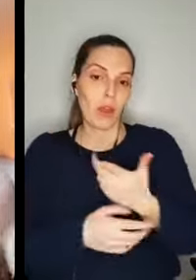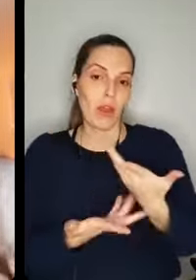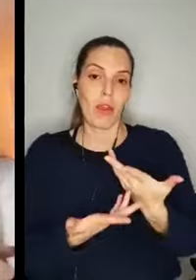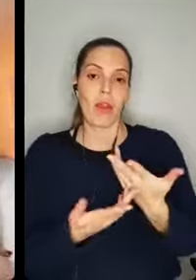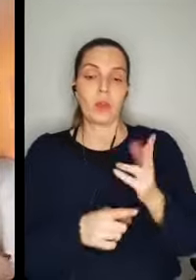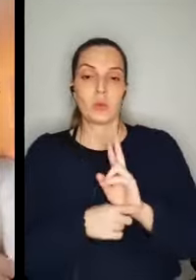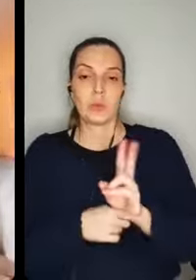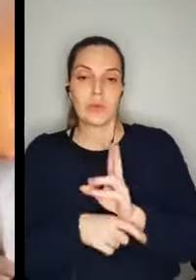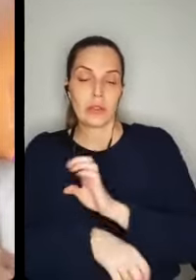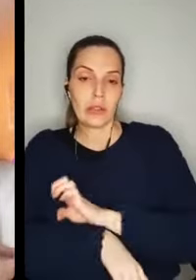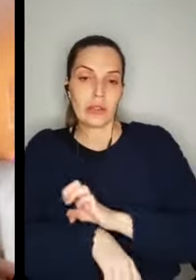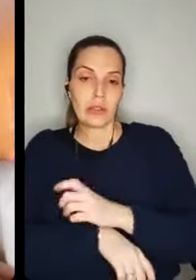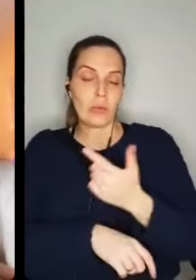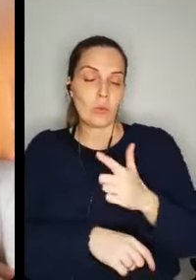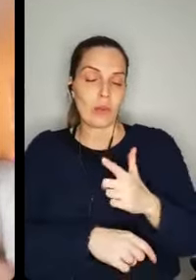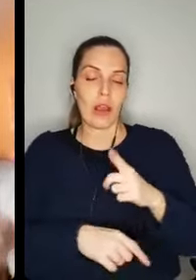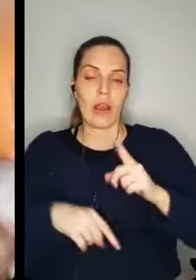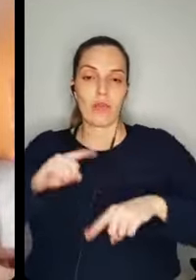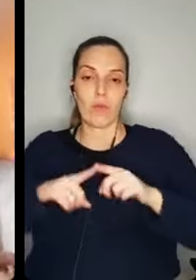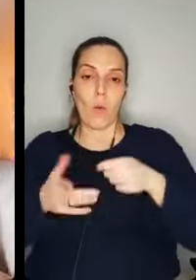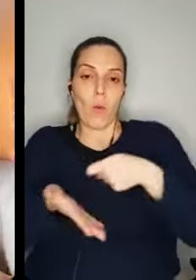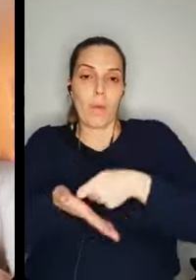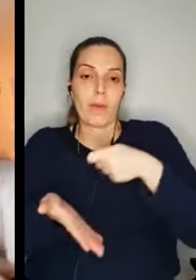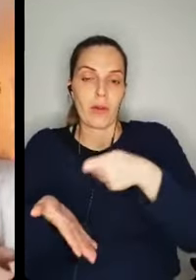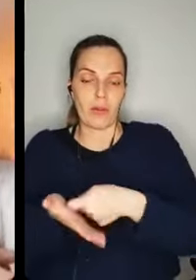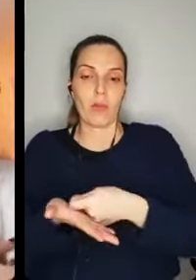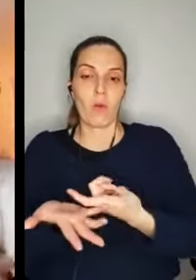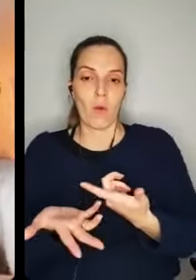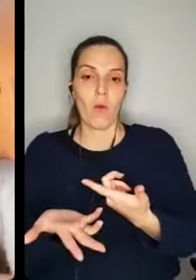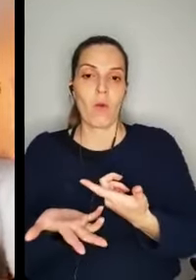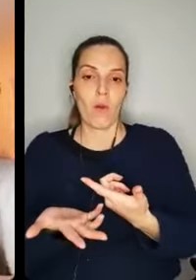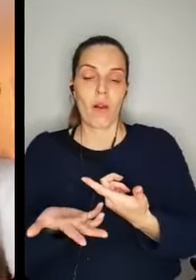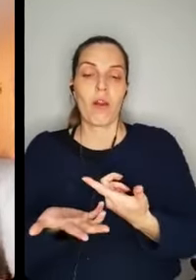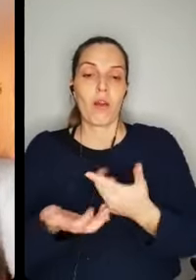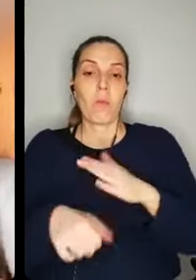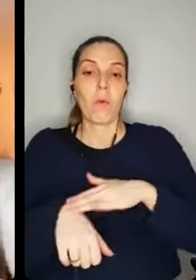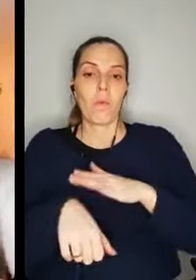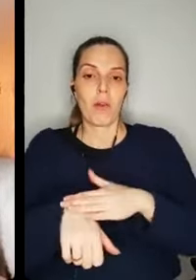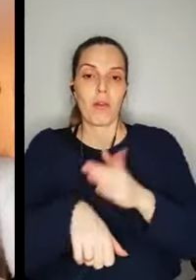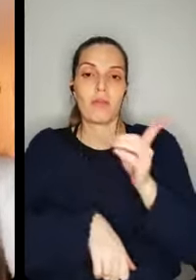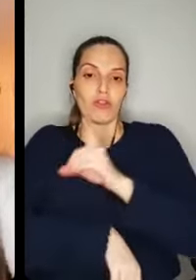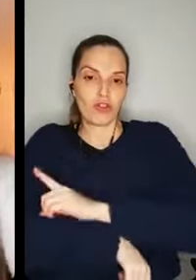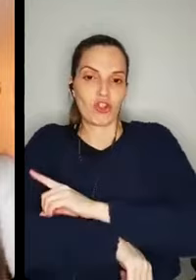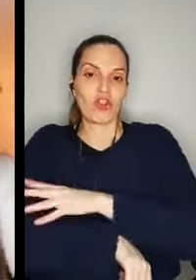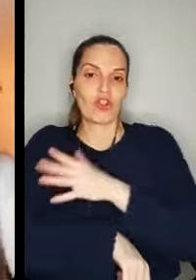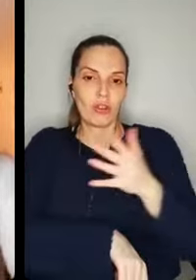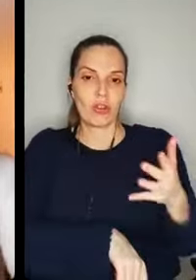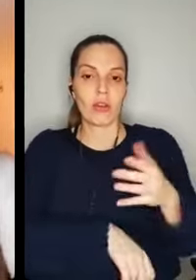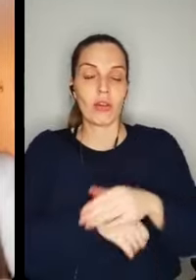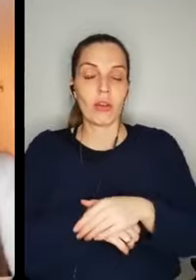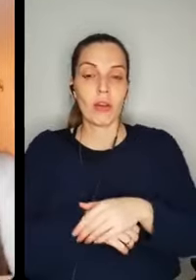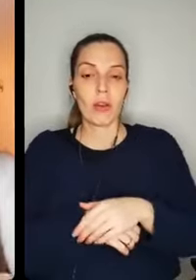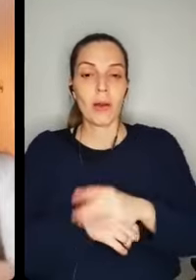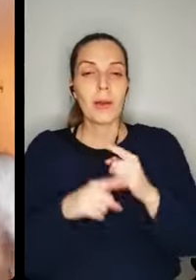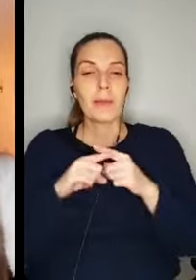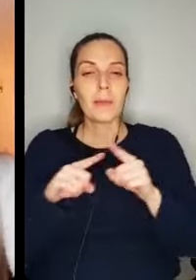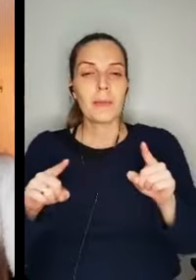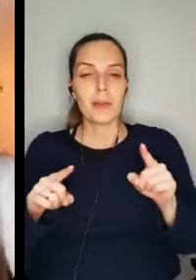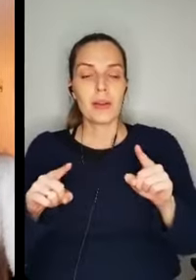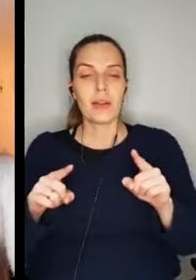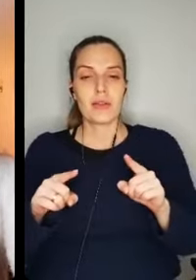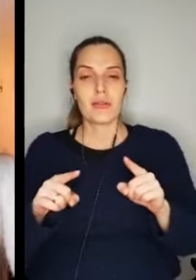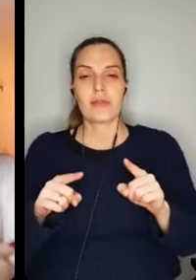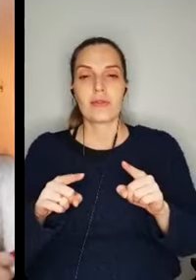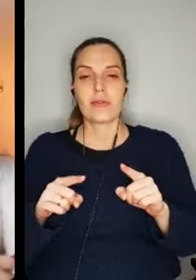tem supervisão de estágio, não tem atividades que são obrigatórias a ocorrerem durante o dia, né? Mas